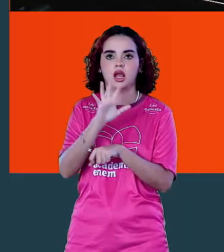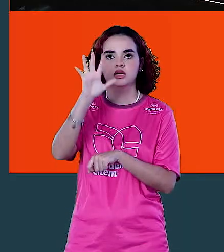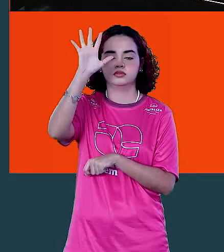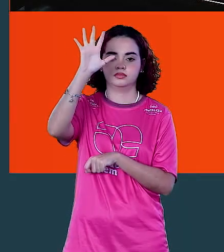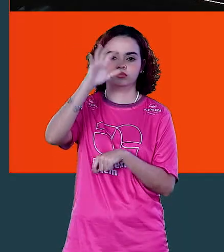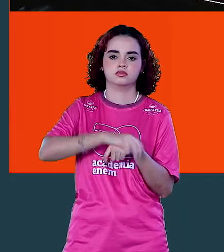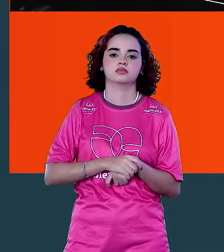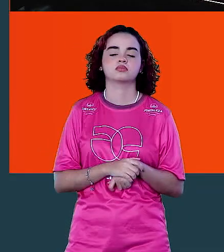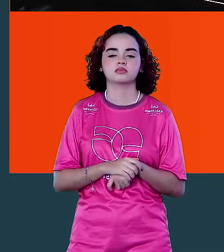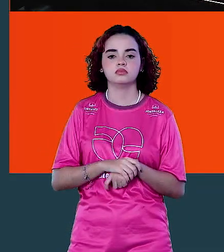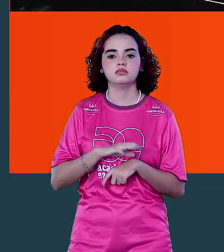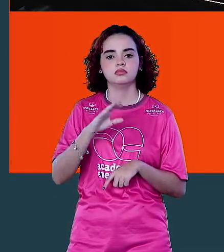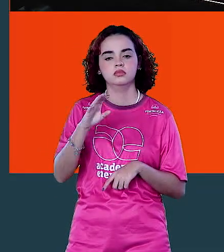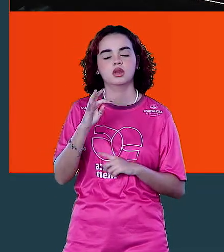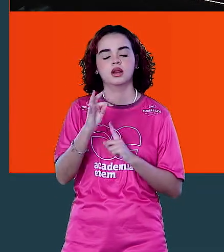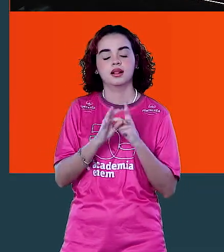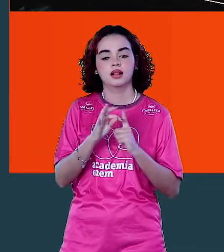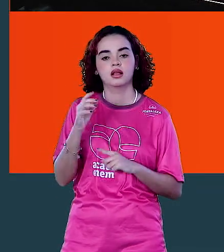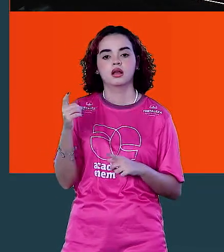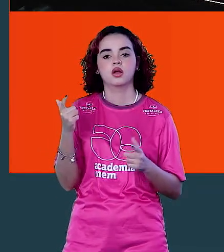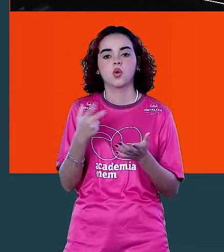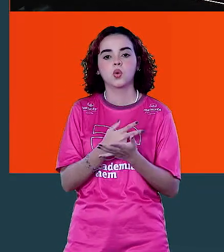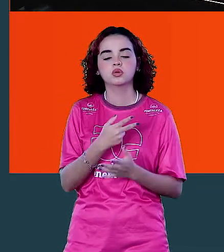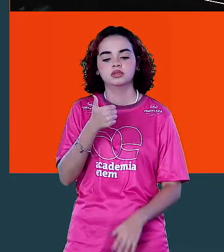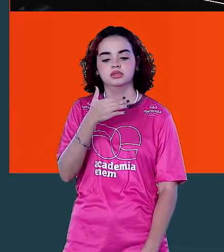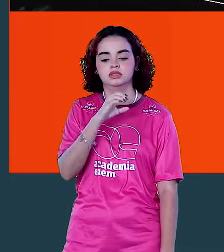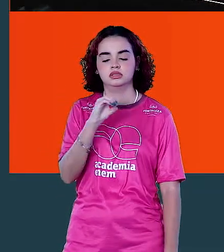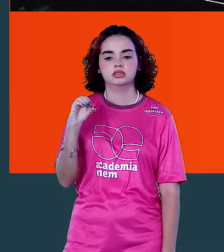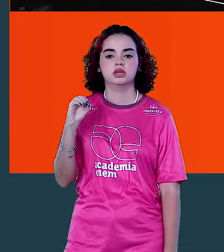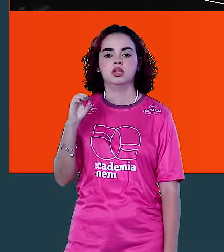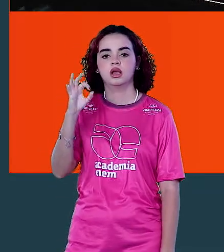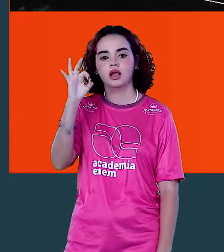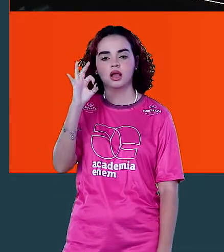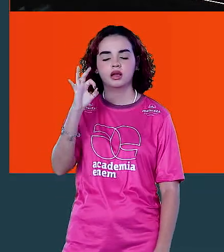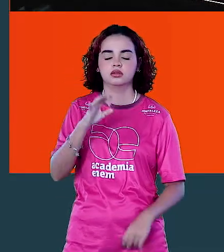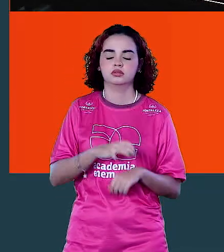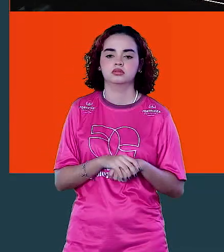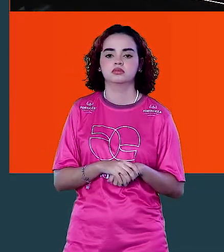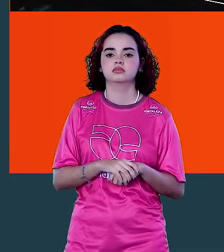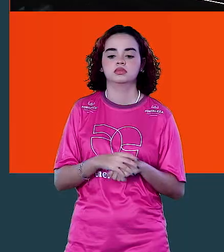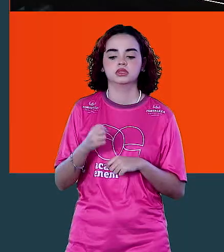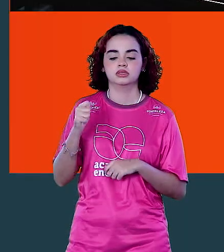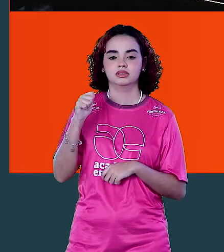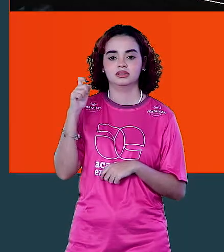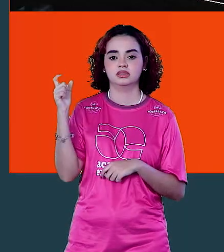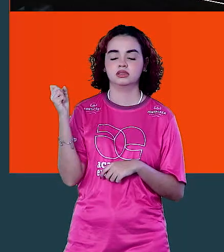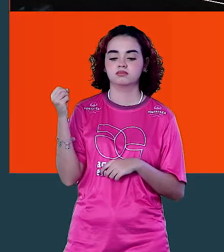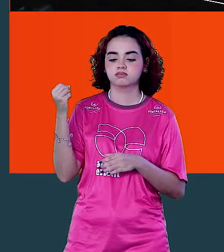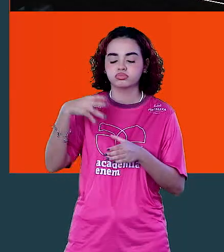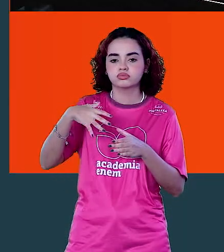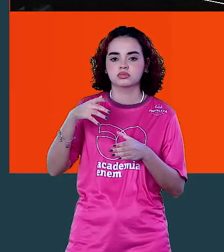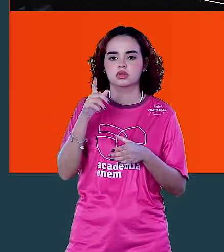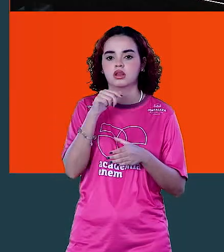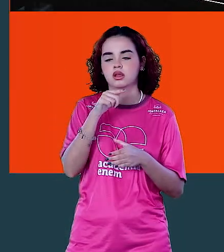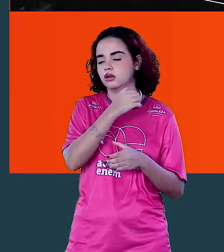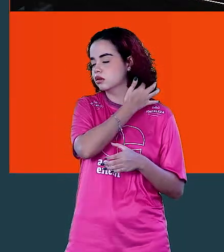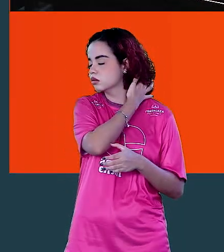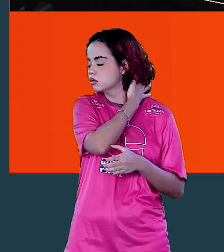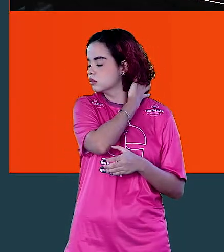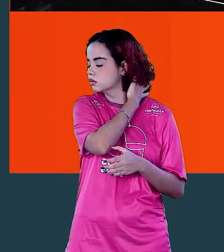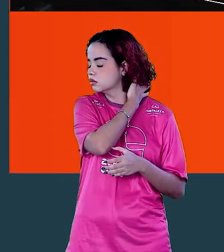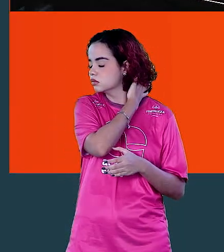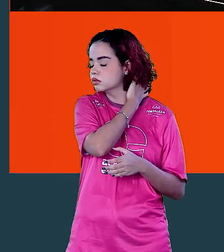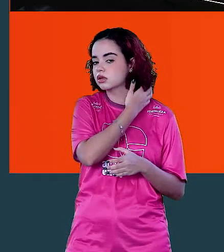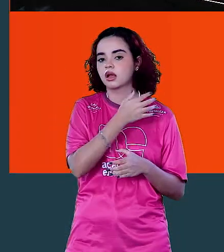que essa temperatura acontece a 100 graus. Quando tu bota sal na água, tu cria interações com a água, deixando a água mais presa. Aí tu vai ter